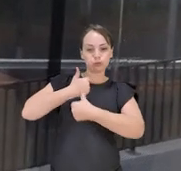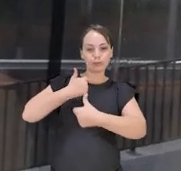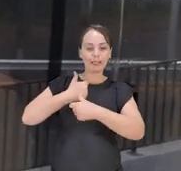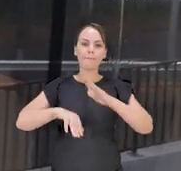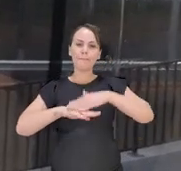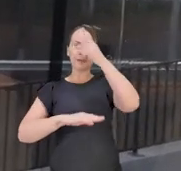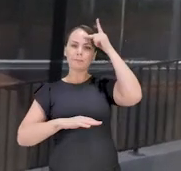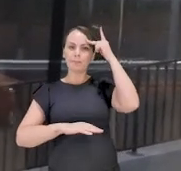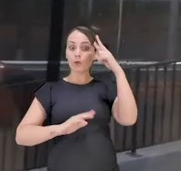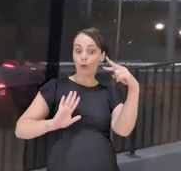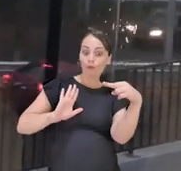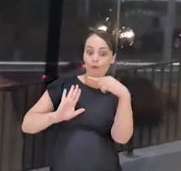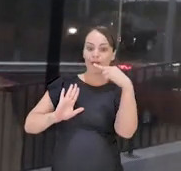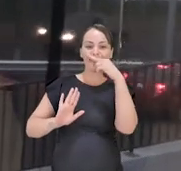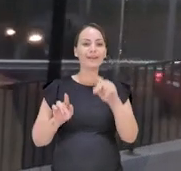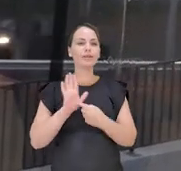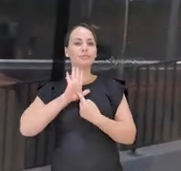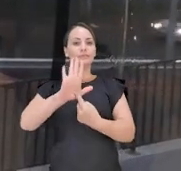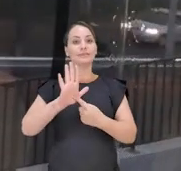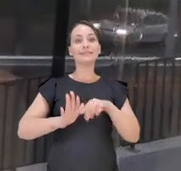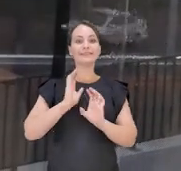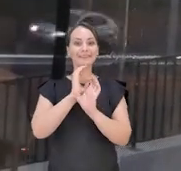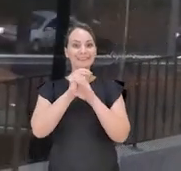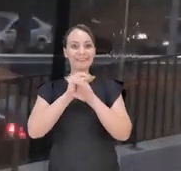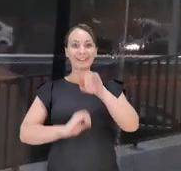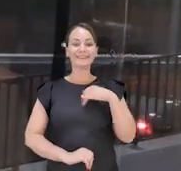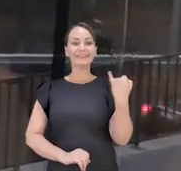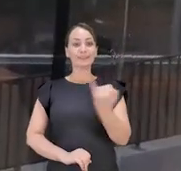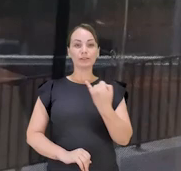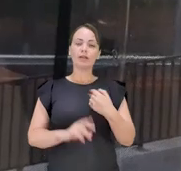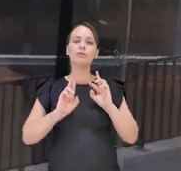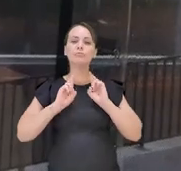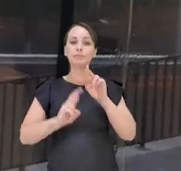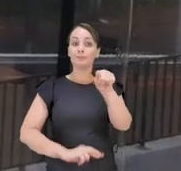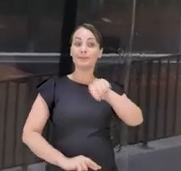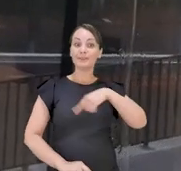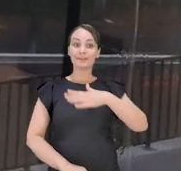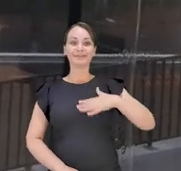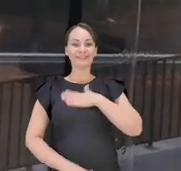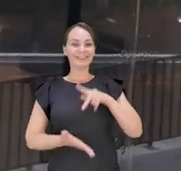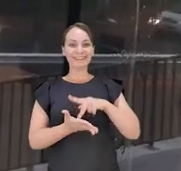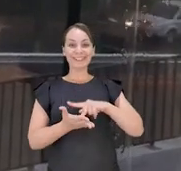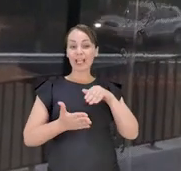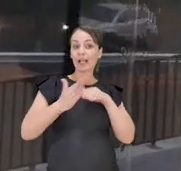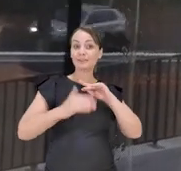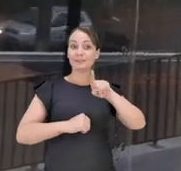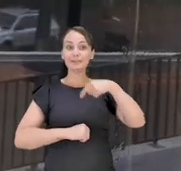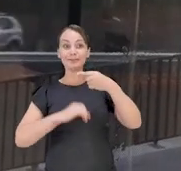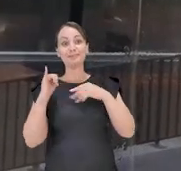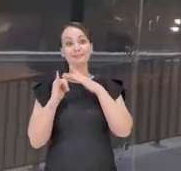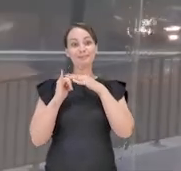pessoas vão ver esse vídeo e mostrar o quanto a ciência é importante. Espero que vocês tenham gostado de verdade e até a próxima